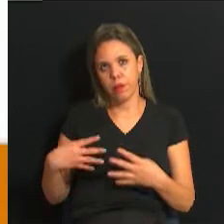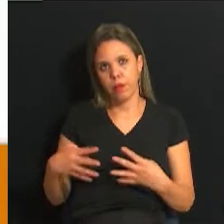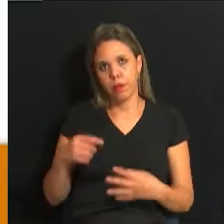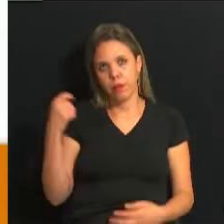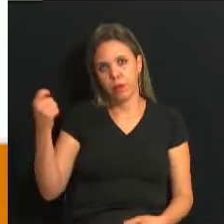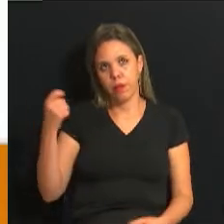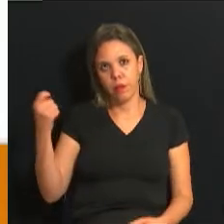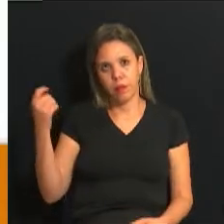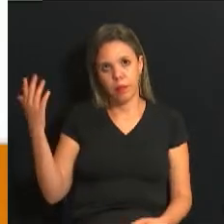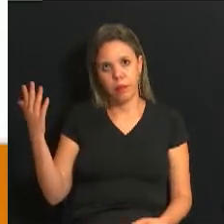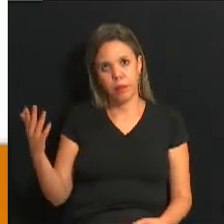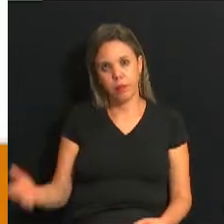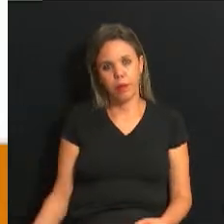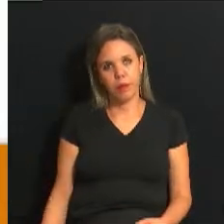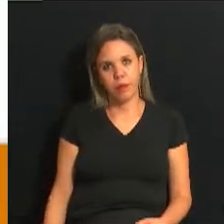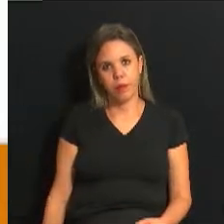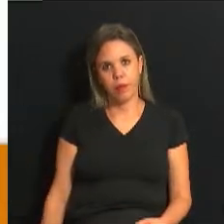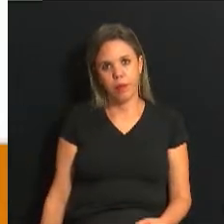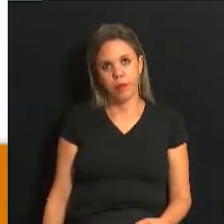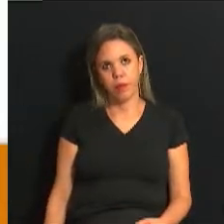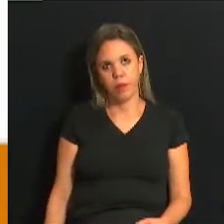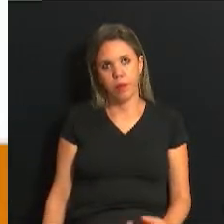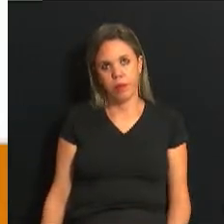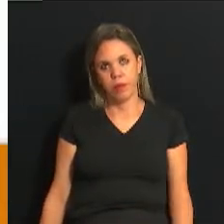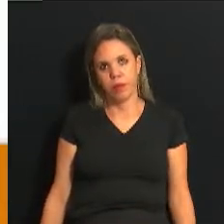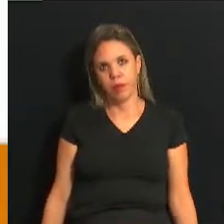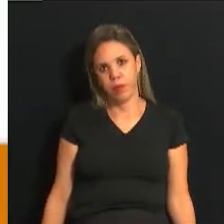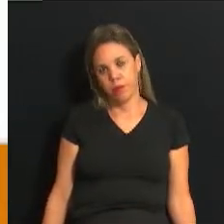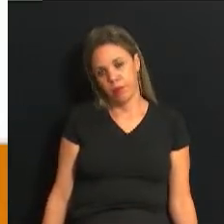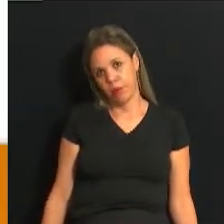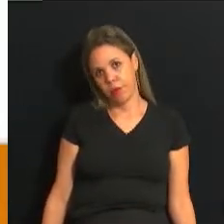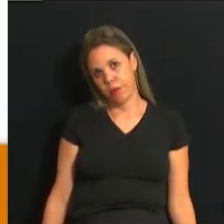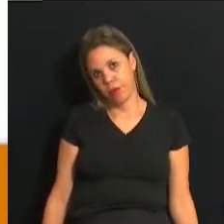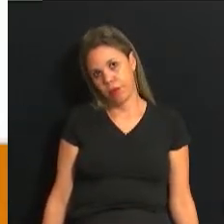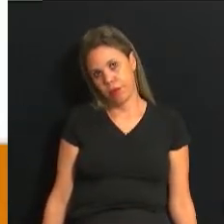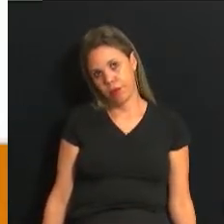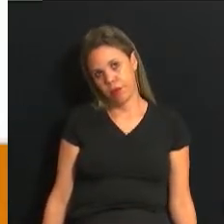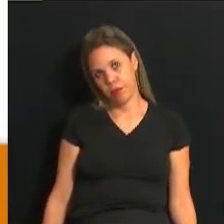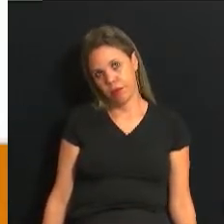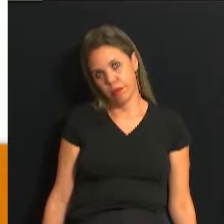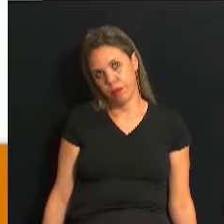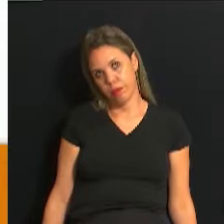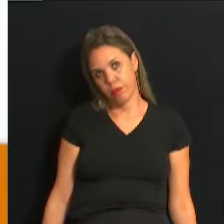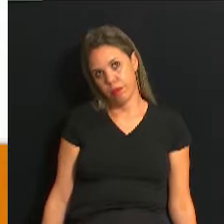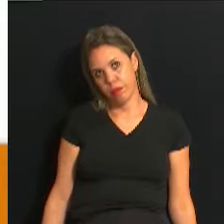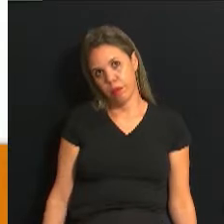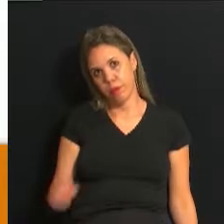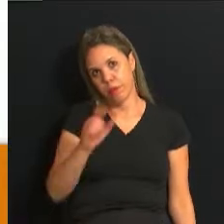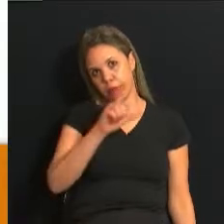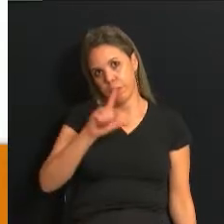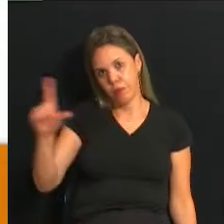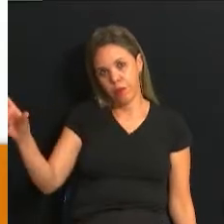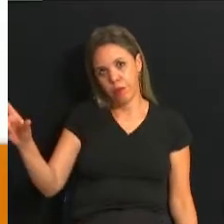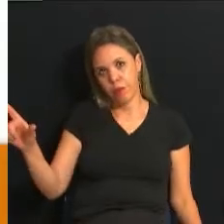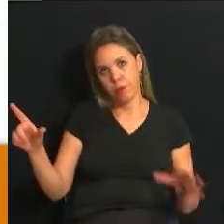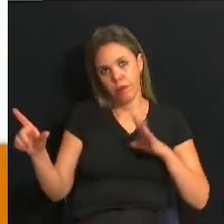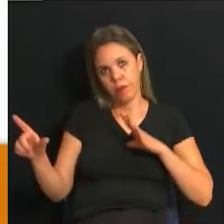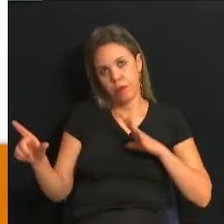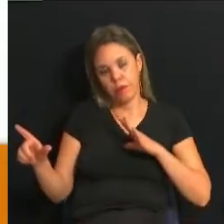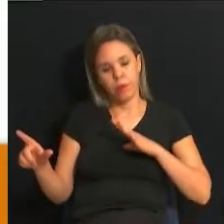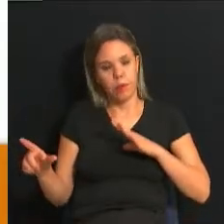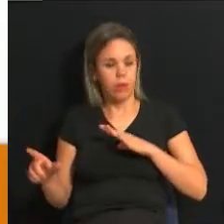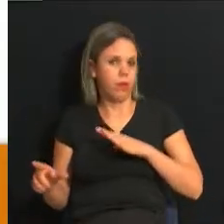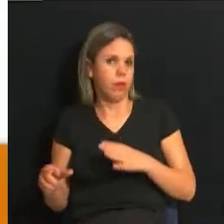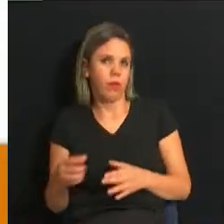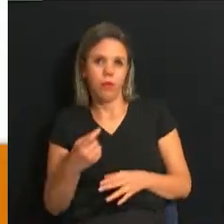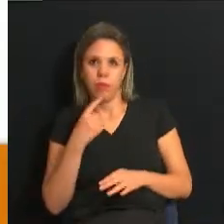sul, centros de saúde do Fernanda, Parque Osiel e da Vila IP. Na região leste da cidade, na Vila 31 de Março